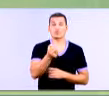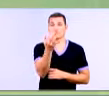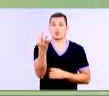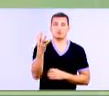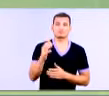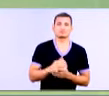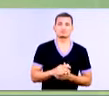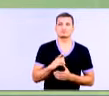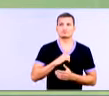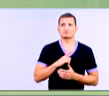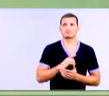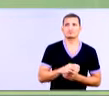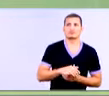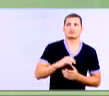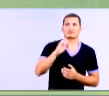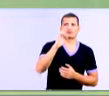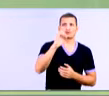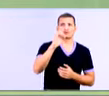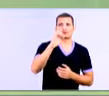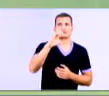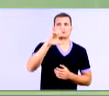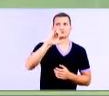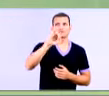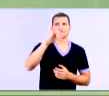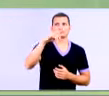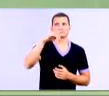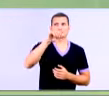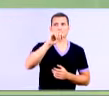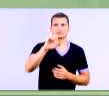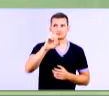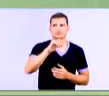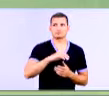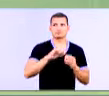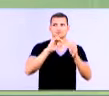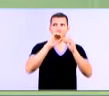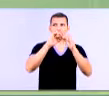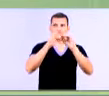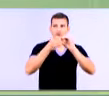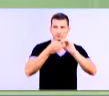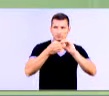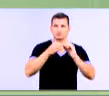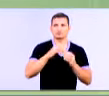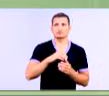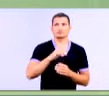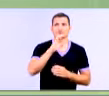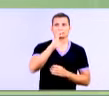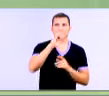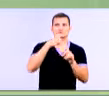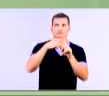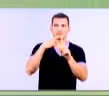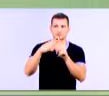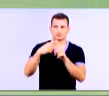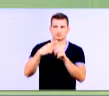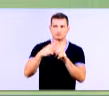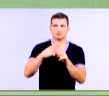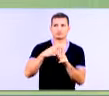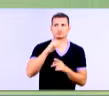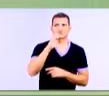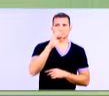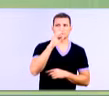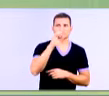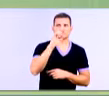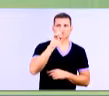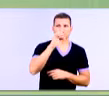temos. Eclipse, Visual Studio, Delphi, GCC para trabalhar com C, C++. Quer dizer, você